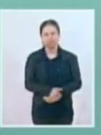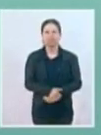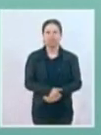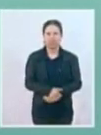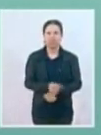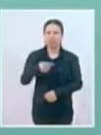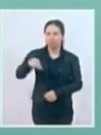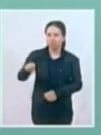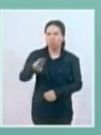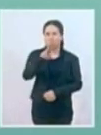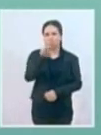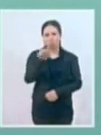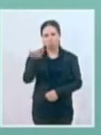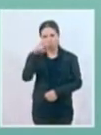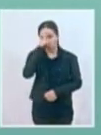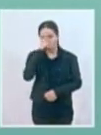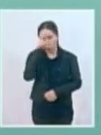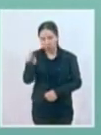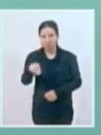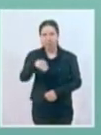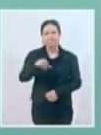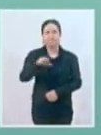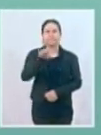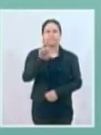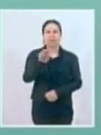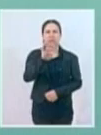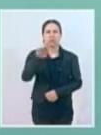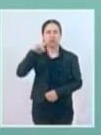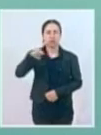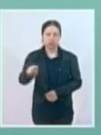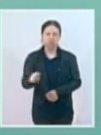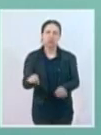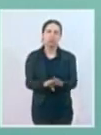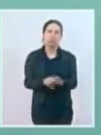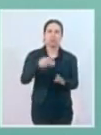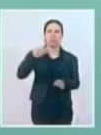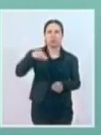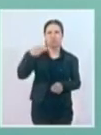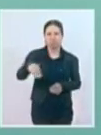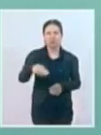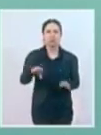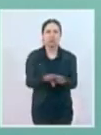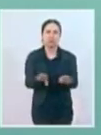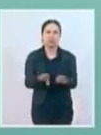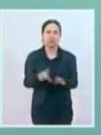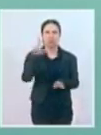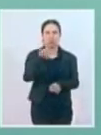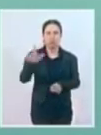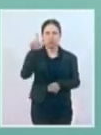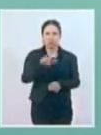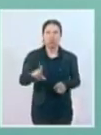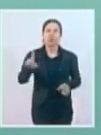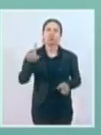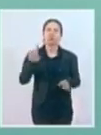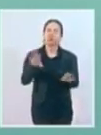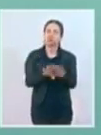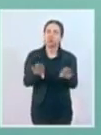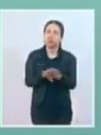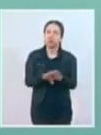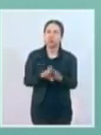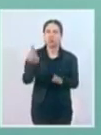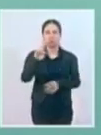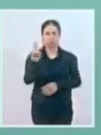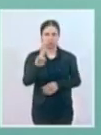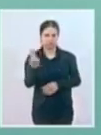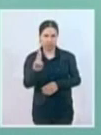UAI Martins, o UAI Morumbi, o UAI Luizotti e depois, em seguida, nós fomos ao UAI